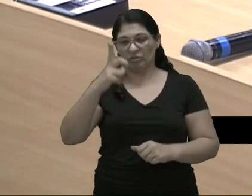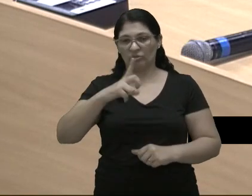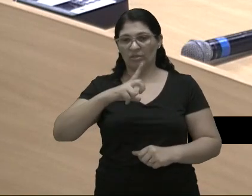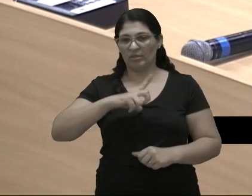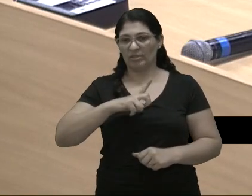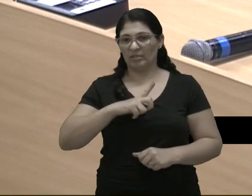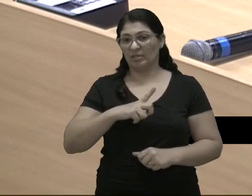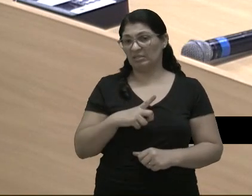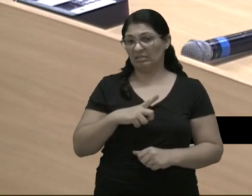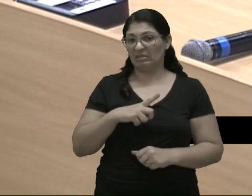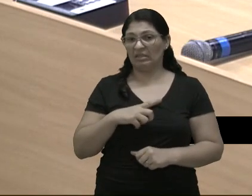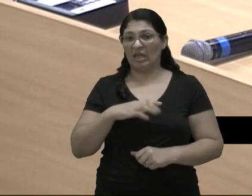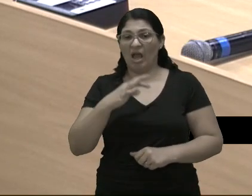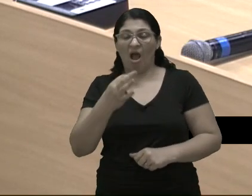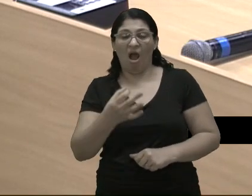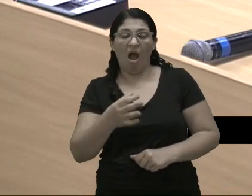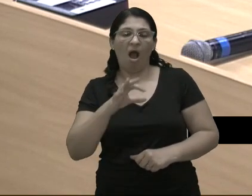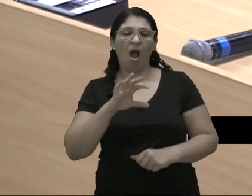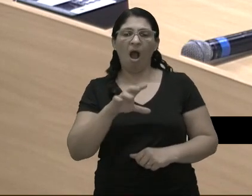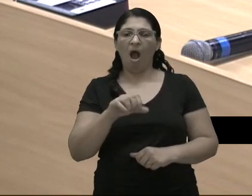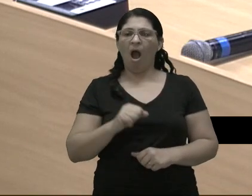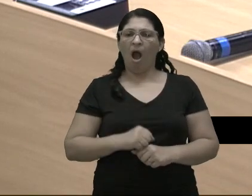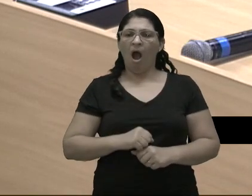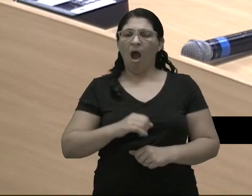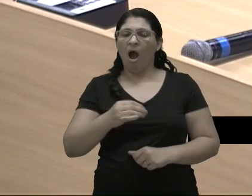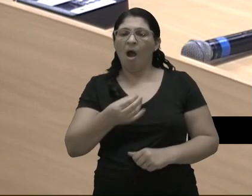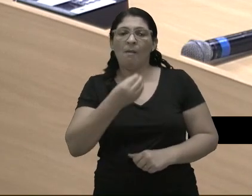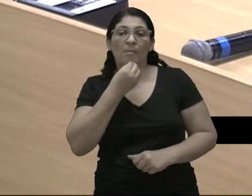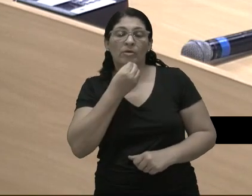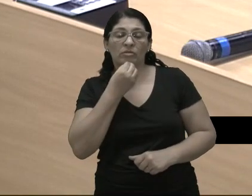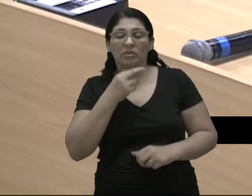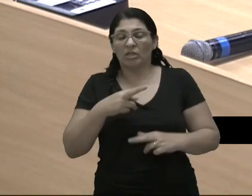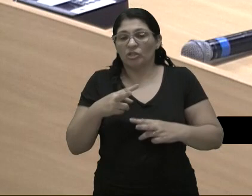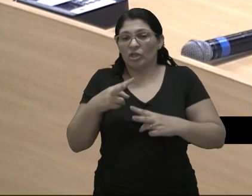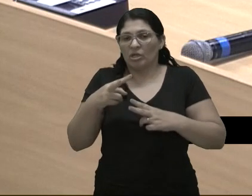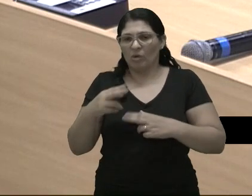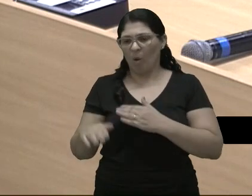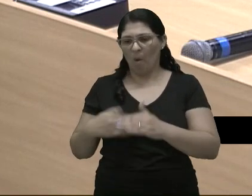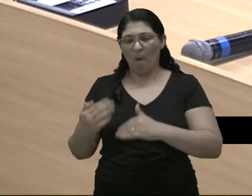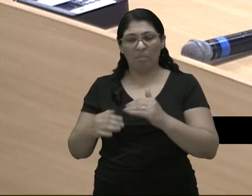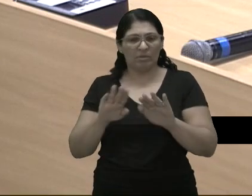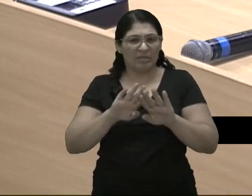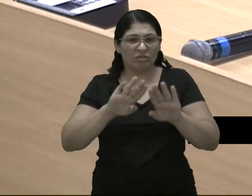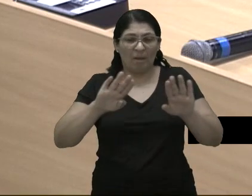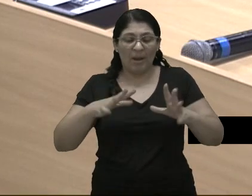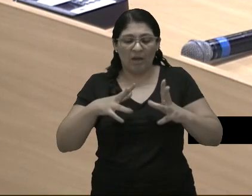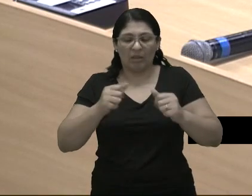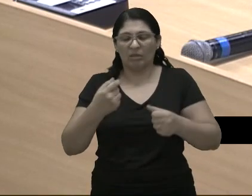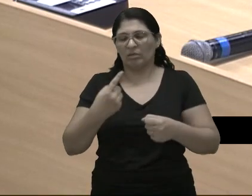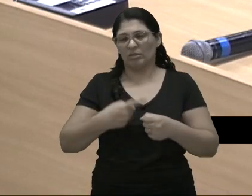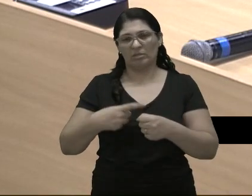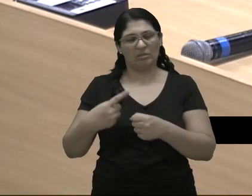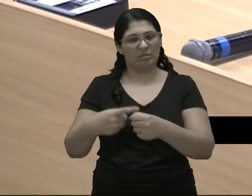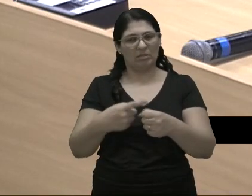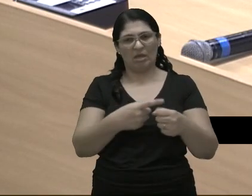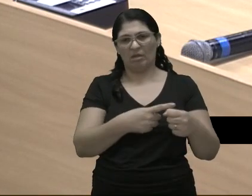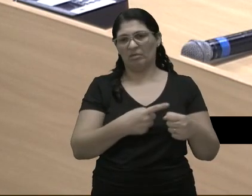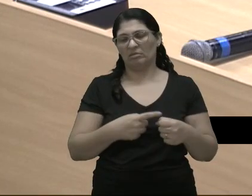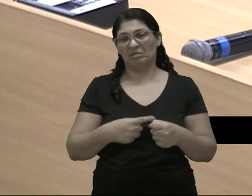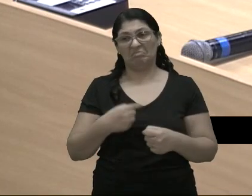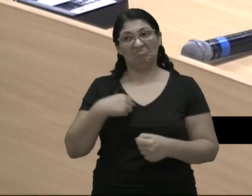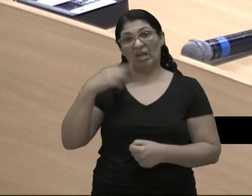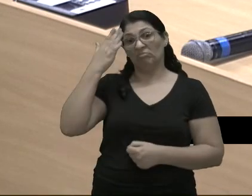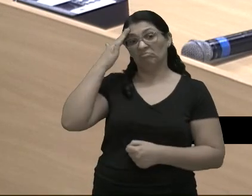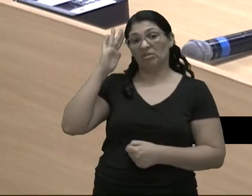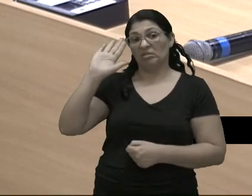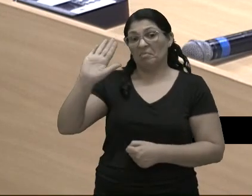a mesma chance de concorrer a esse processo e o processo é aberto para todas as cidades. Se, que não era o meu conhecimento, se